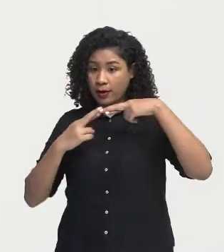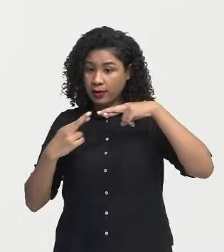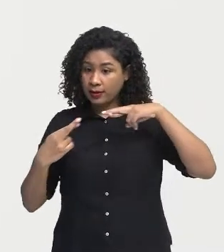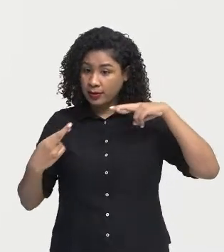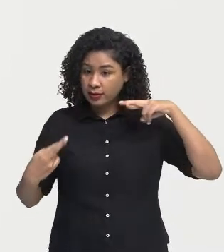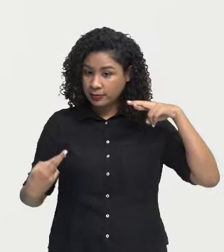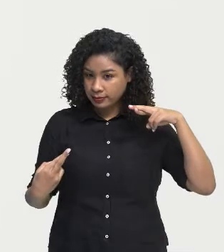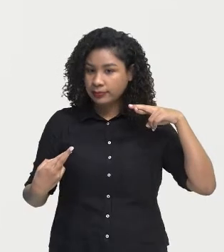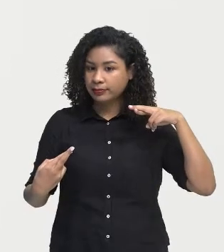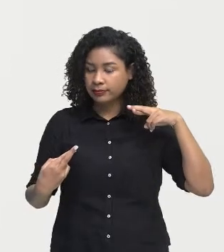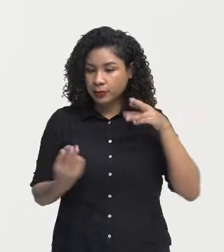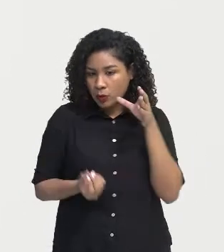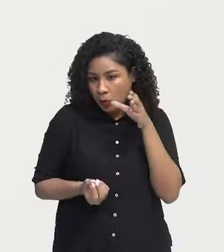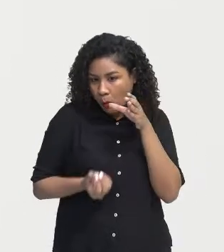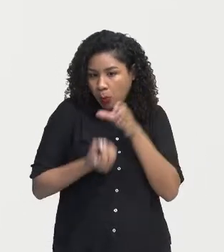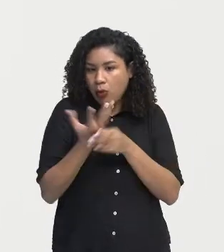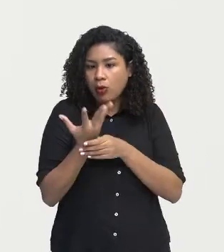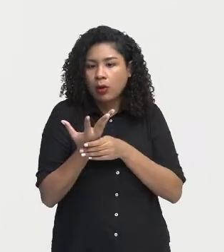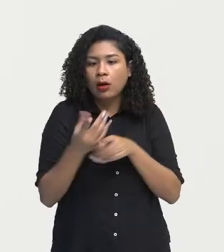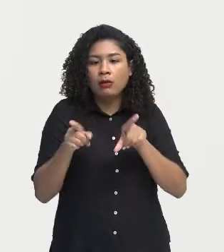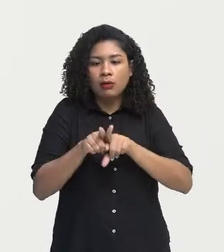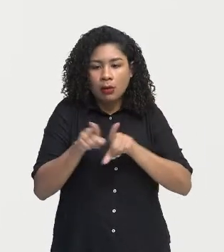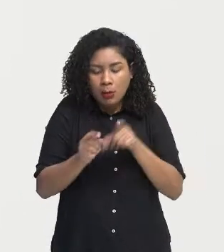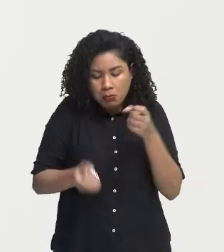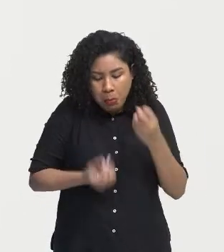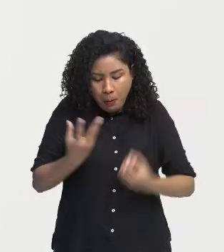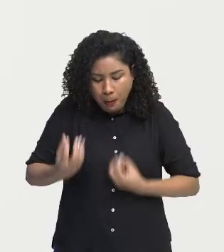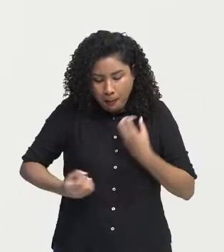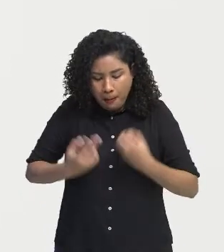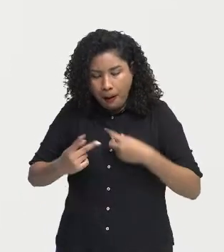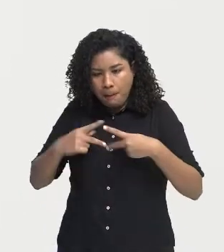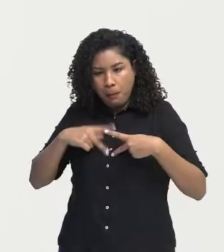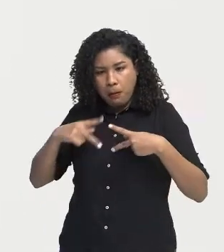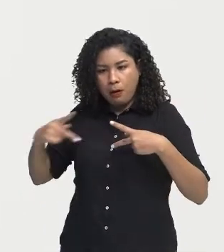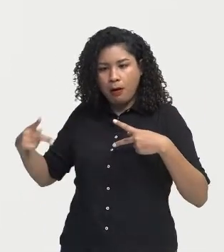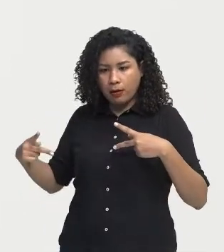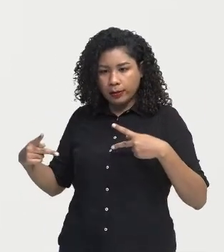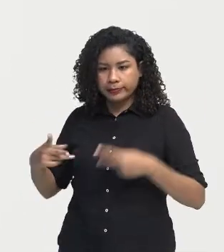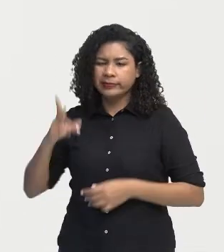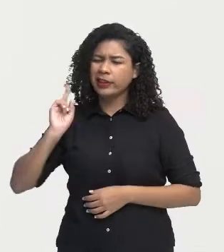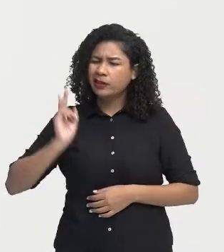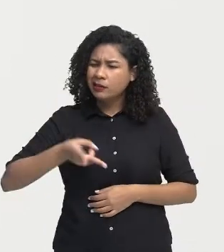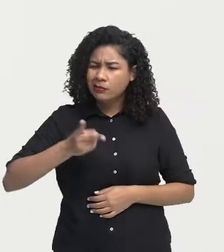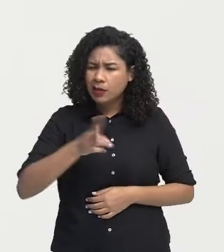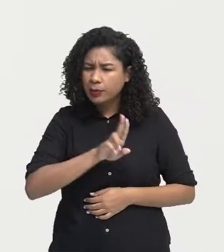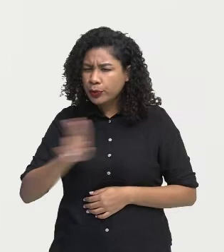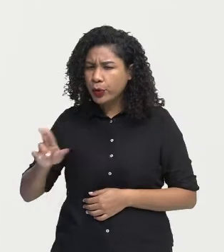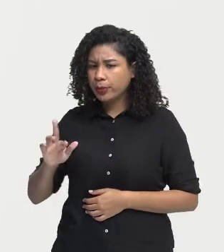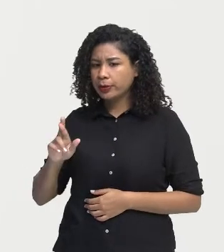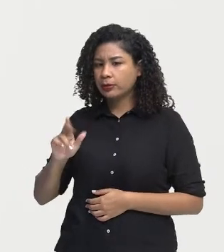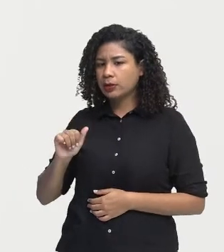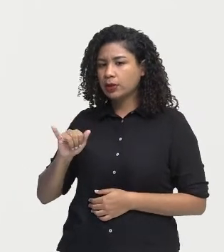ribossômico e são responsáveis pela produção de proteínas. Sempre que a gente for falar de ribossomos, a gente vai pensar em produção